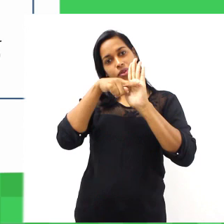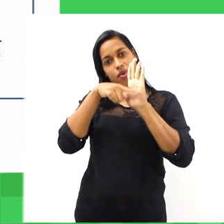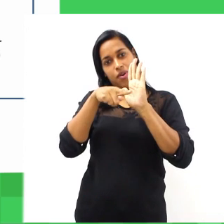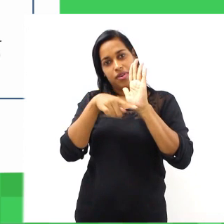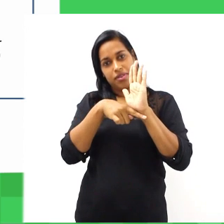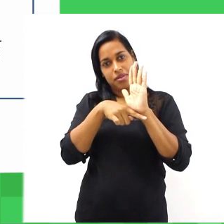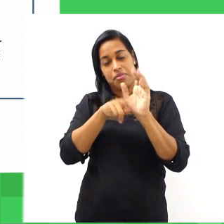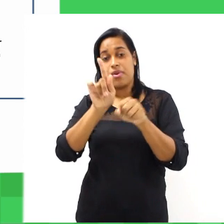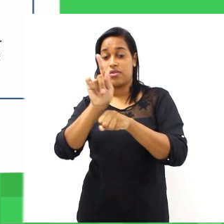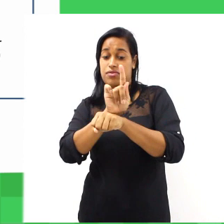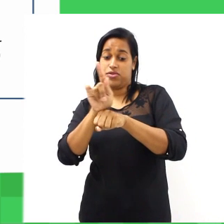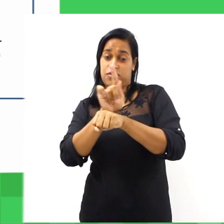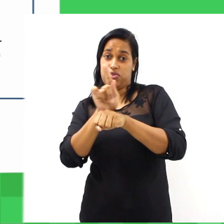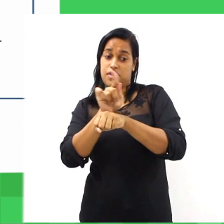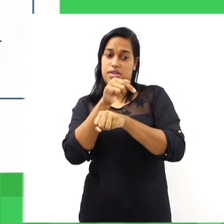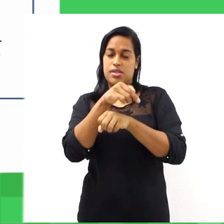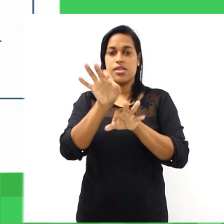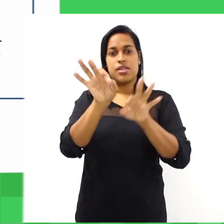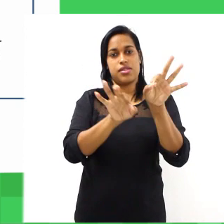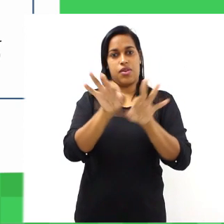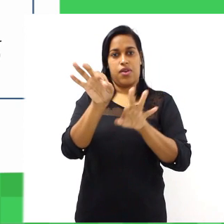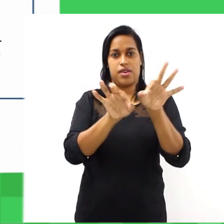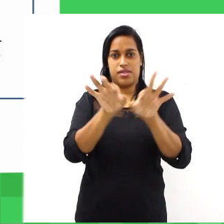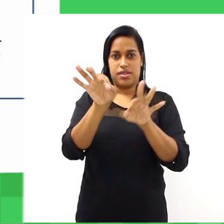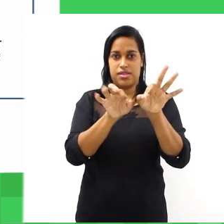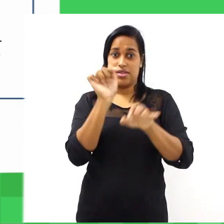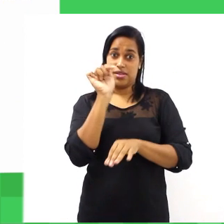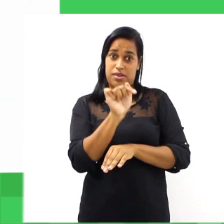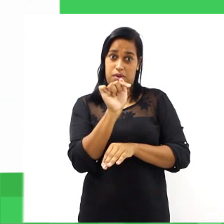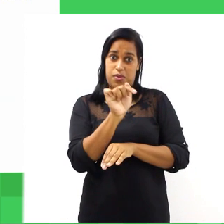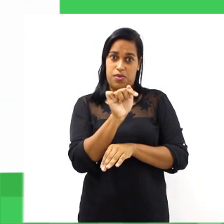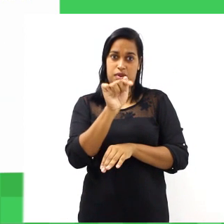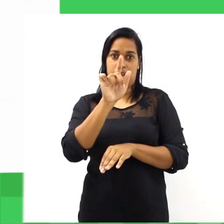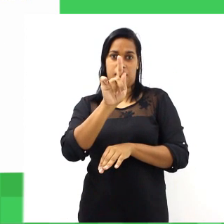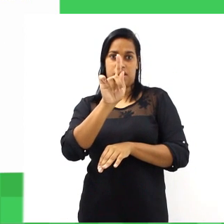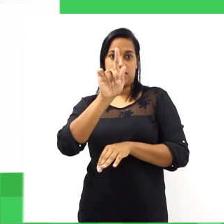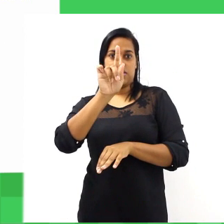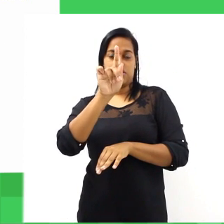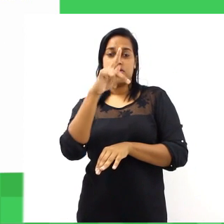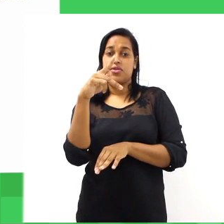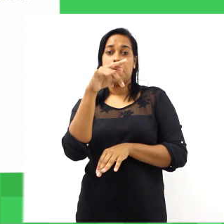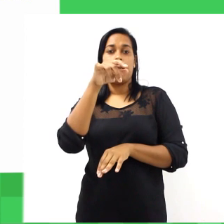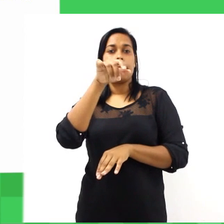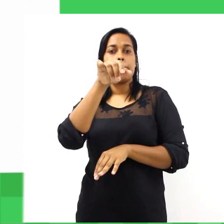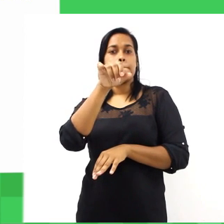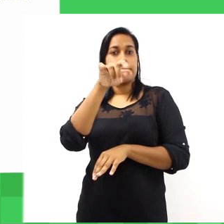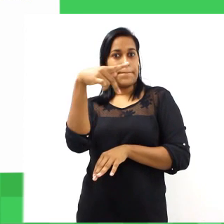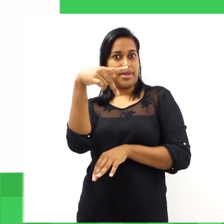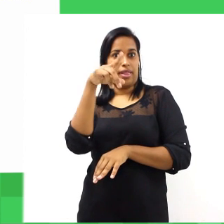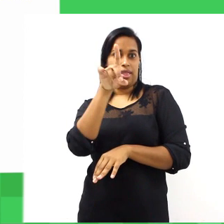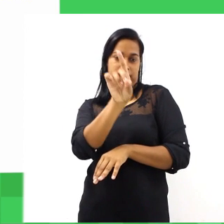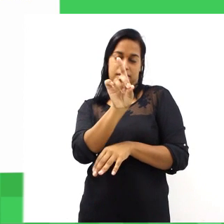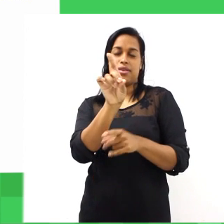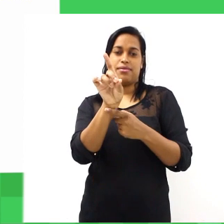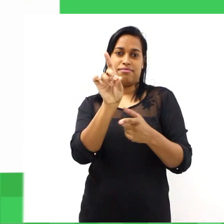que gerencie essa manipulação. Chamamos de SGBD, o Sistema Gerenciador de Banco de